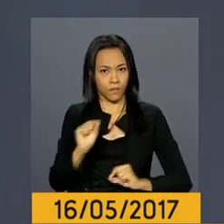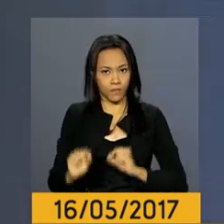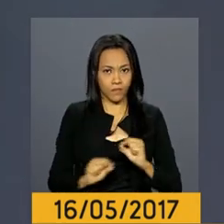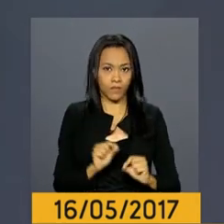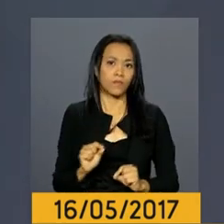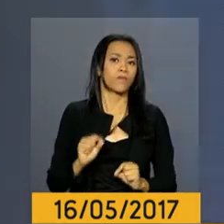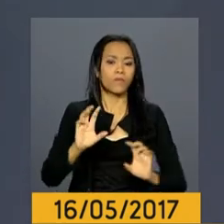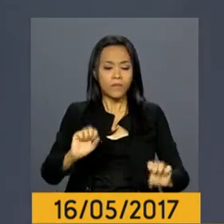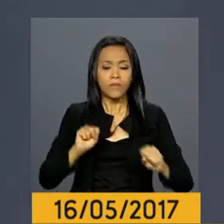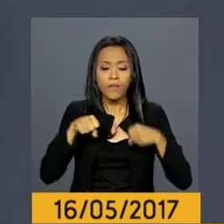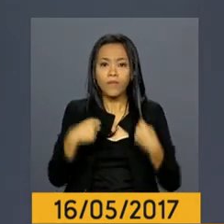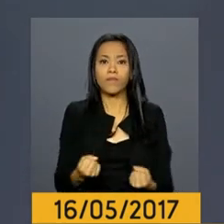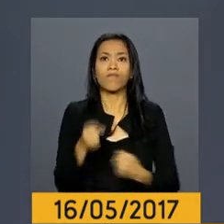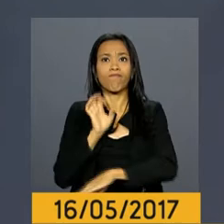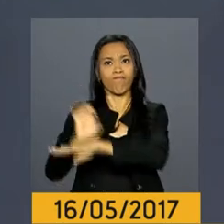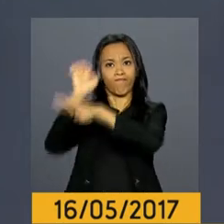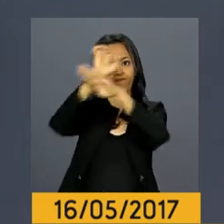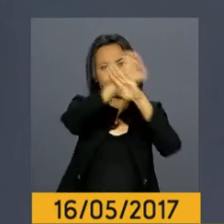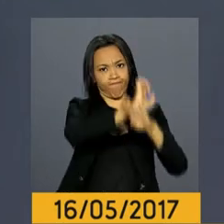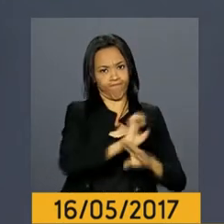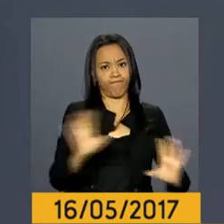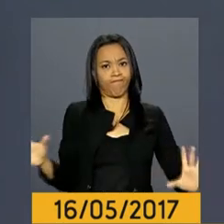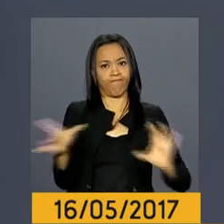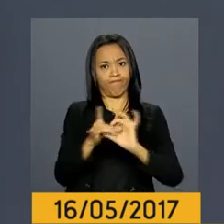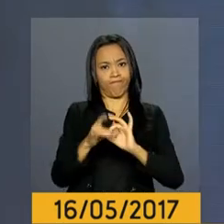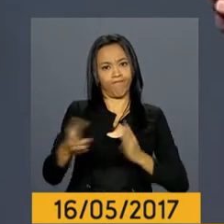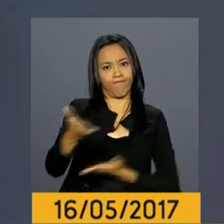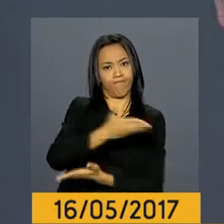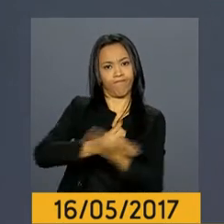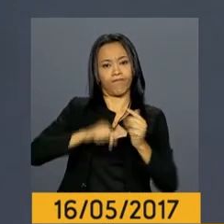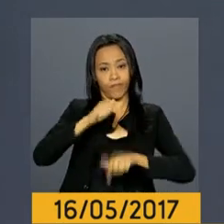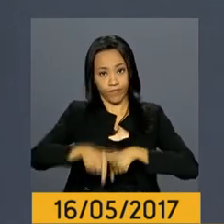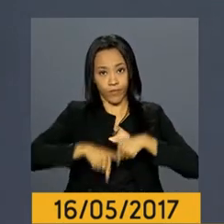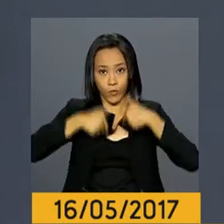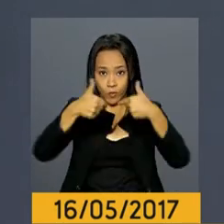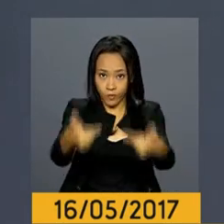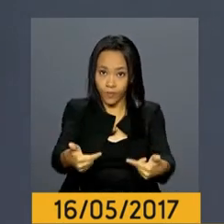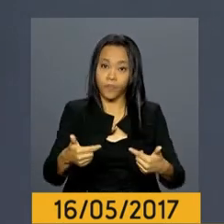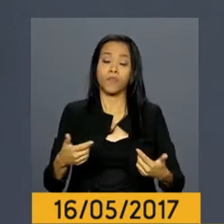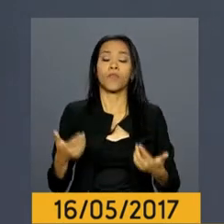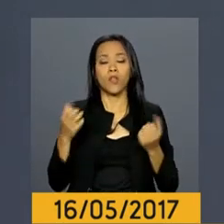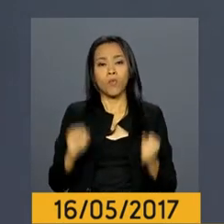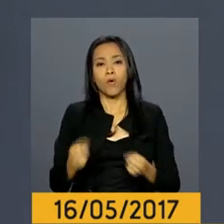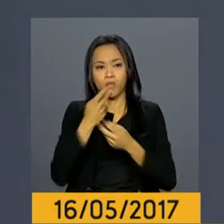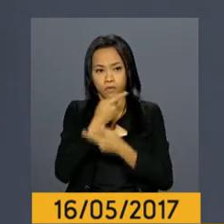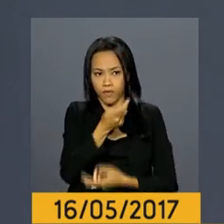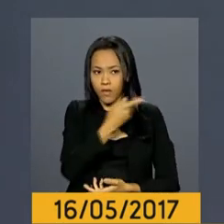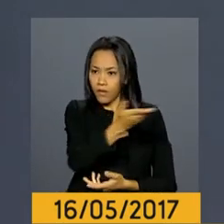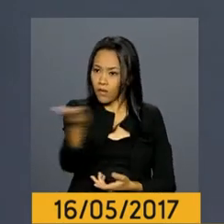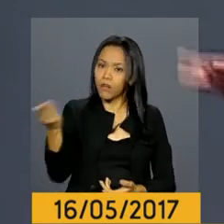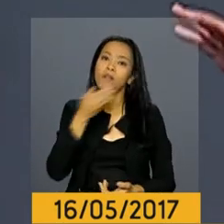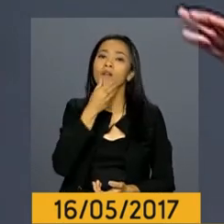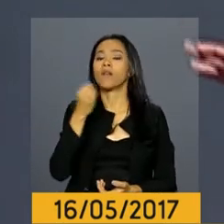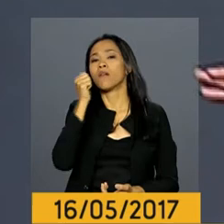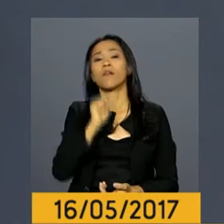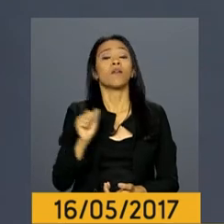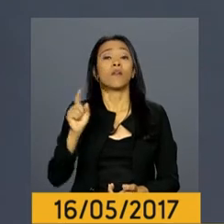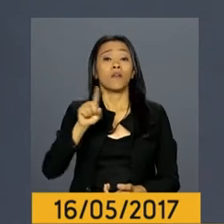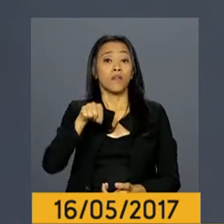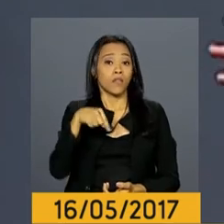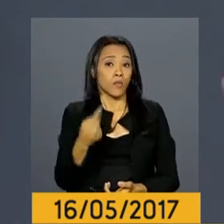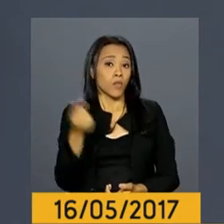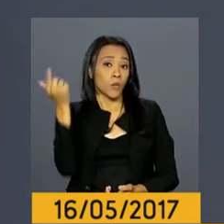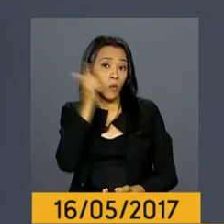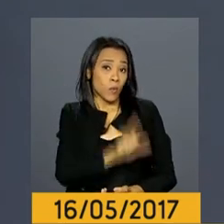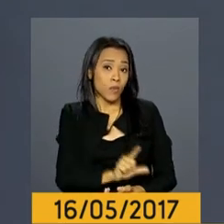do fortalecimento da federação. E seguramente eu posso dizer a todos os senhores e senhoras que logo depois de vencida essa